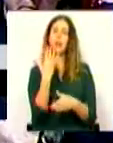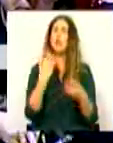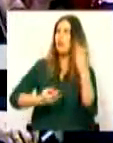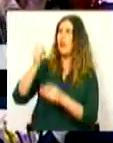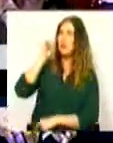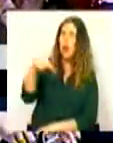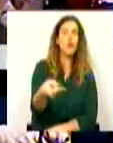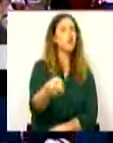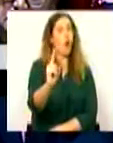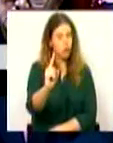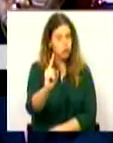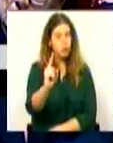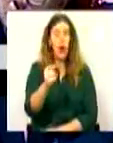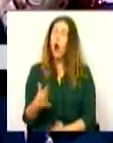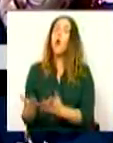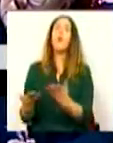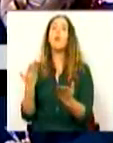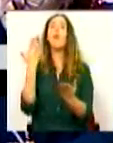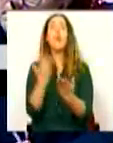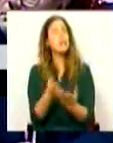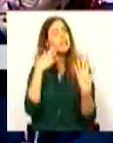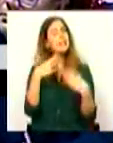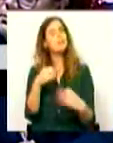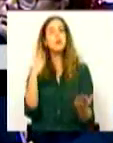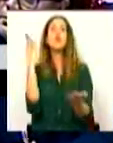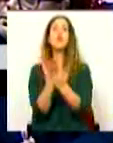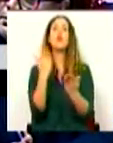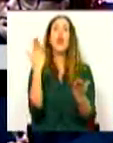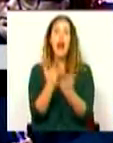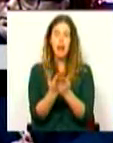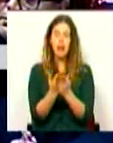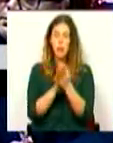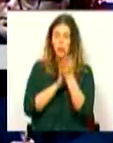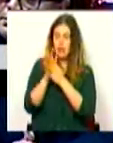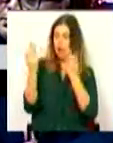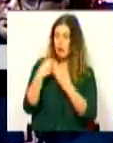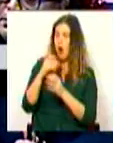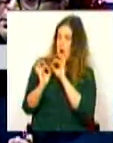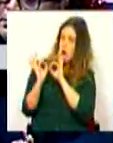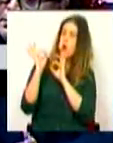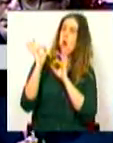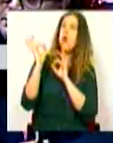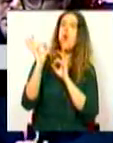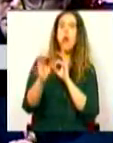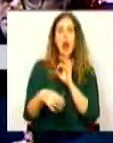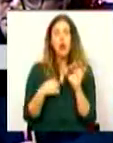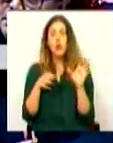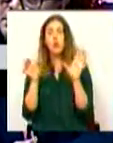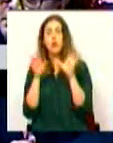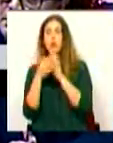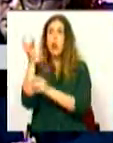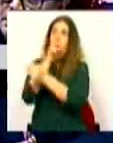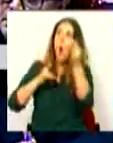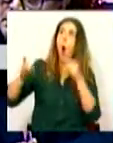tribunal especial. Propôs simplesmente estudar, seguindo aliás a recomendação do Conselho da